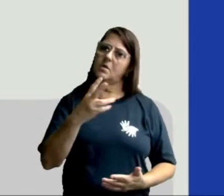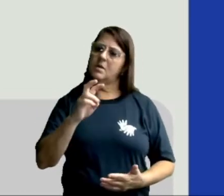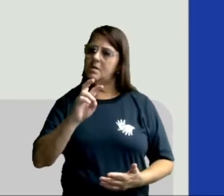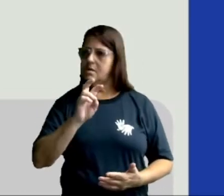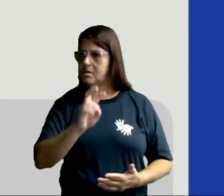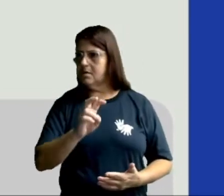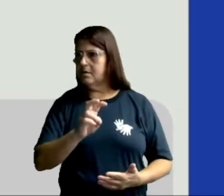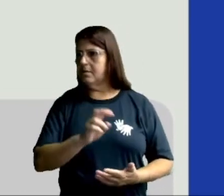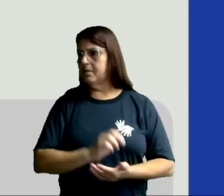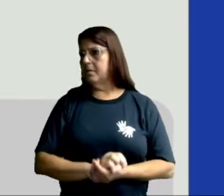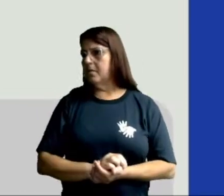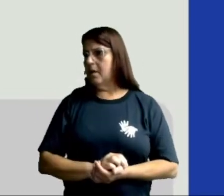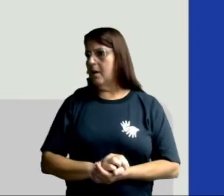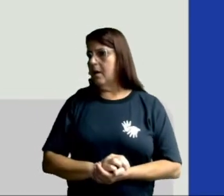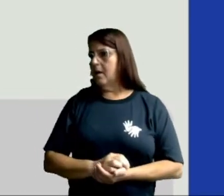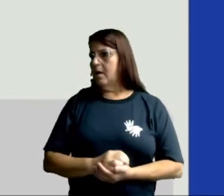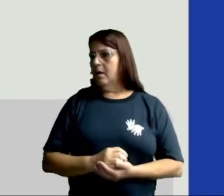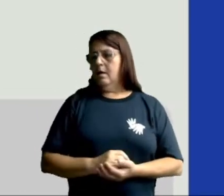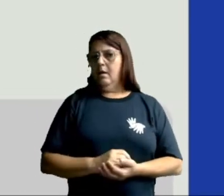1945.